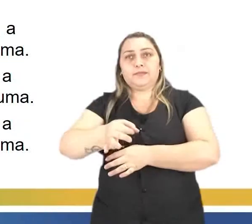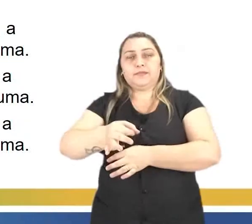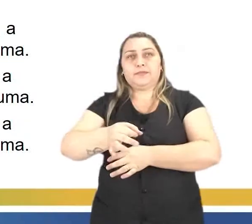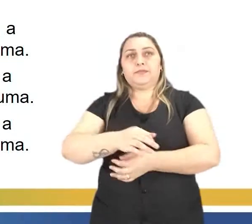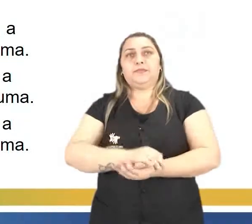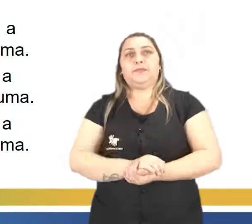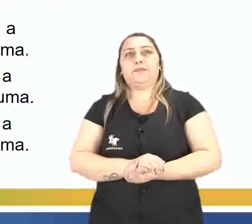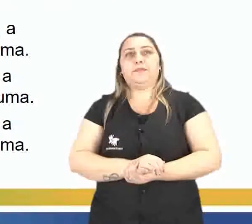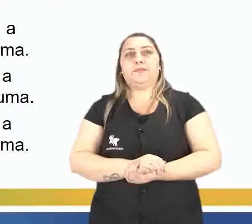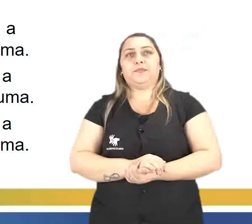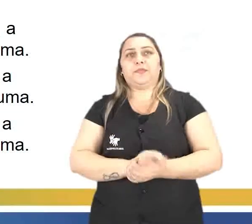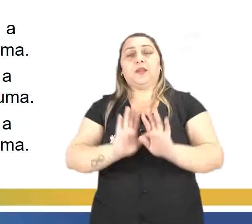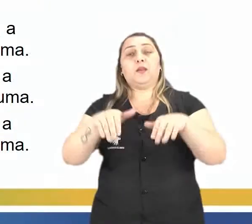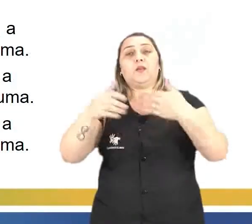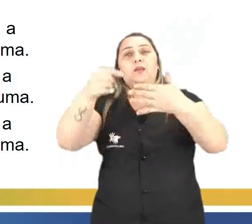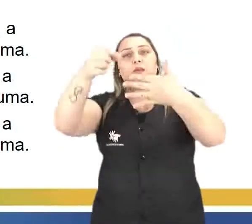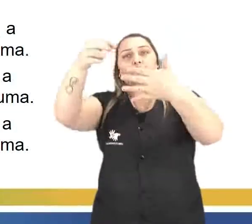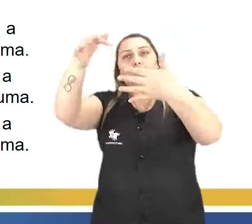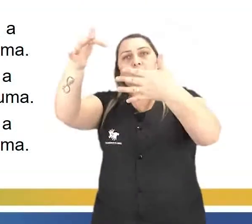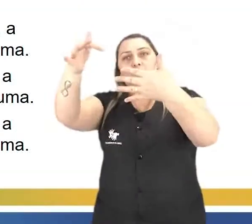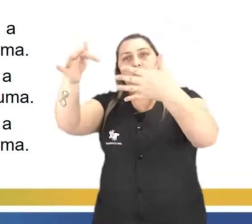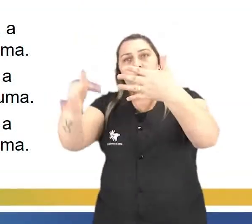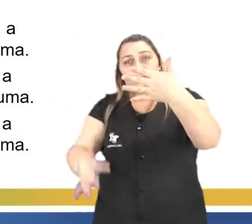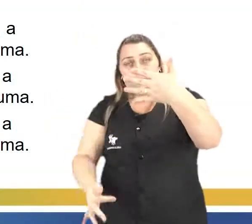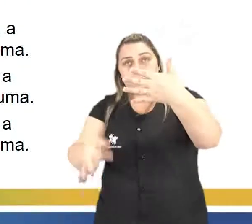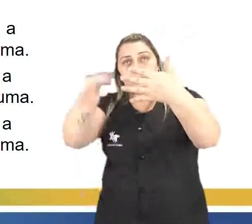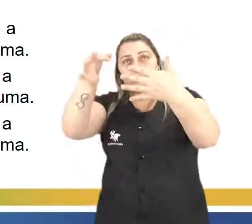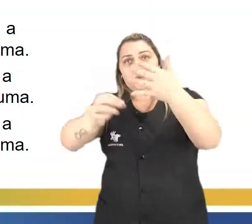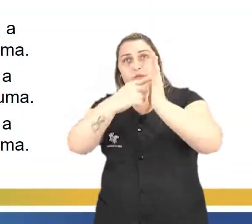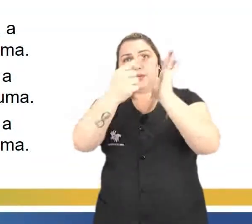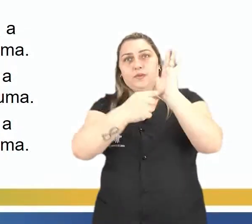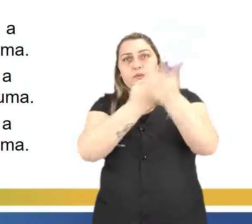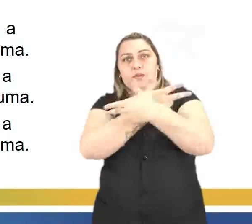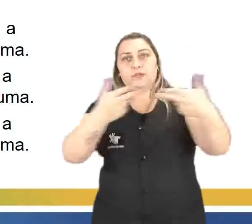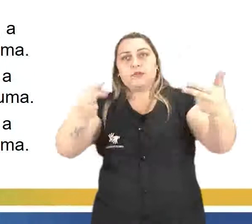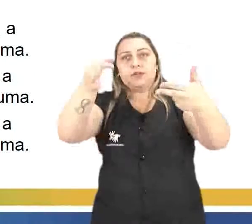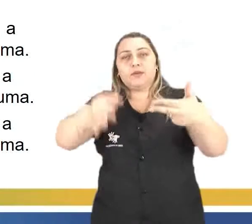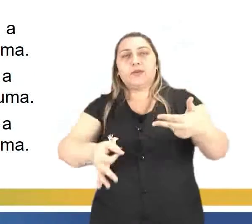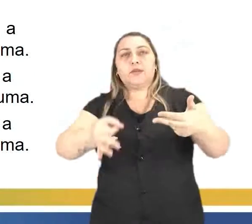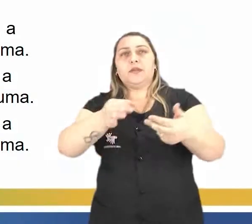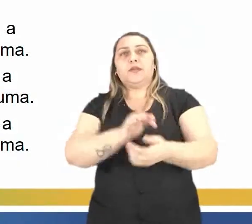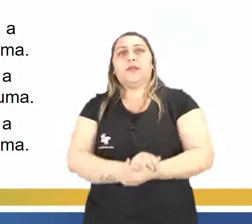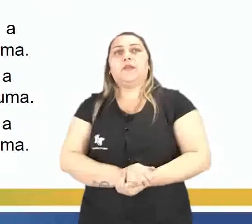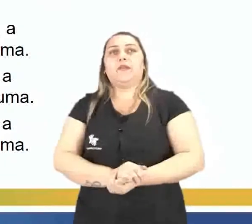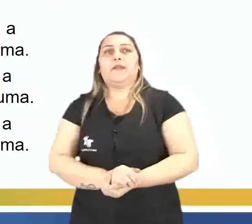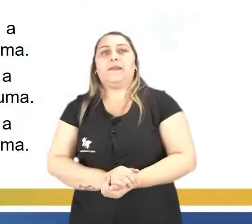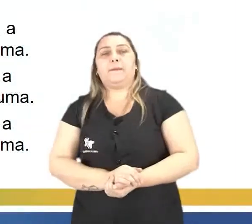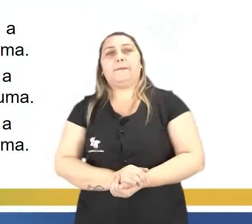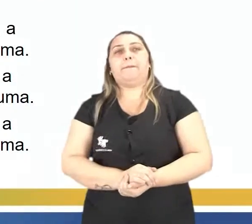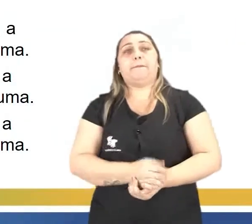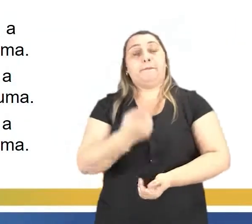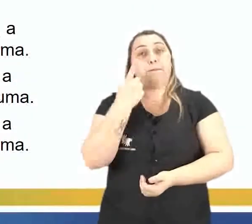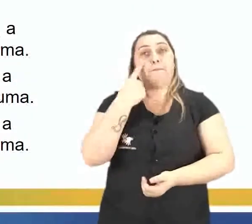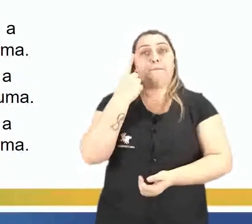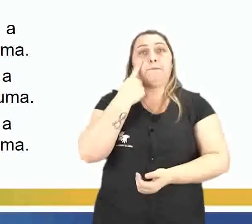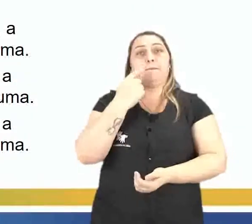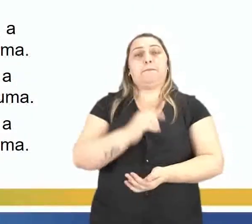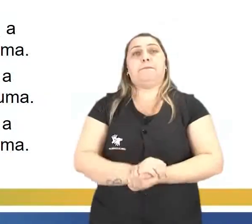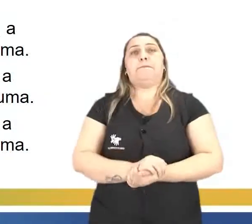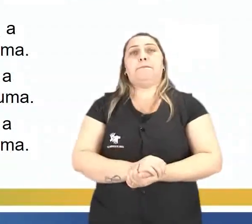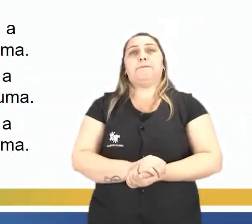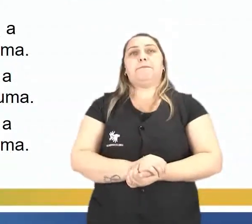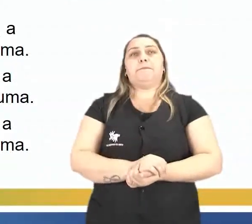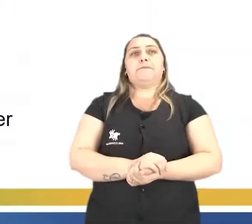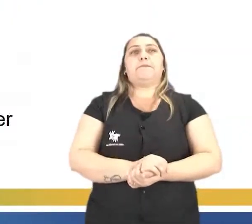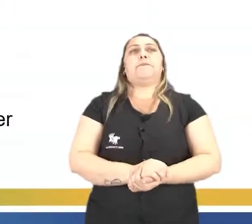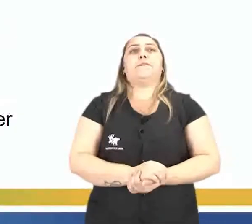nenhuma. Então, quais dessas aí estão corretas? Vamos verificar.